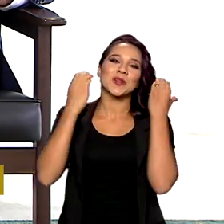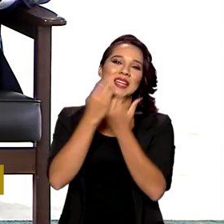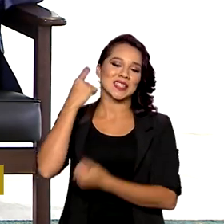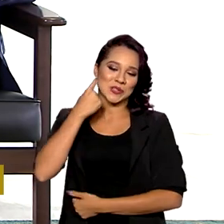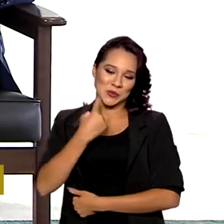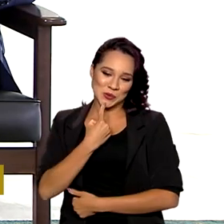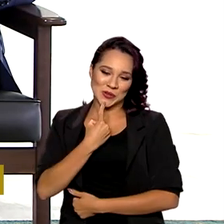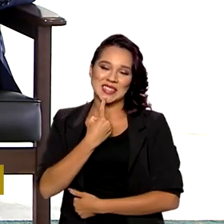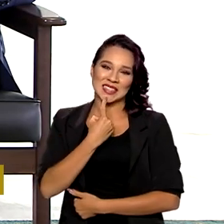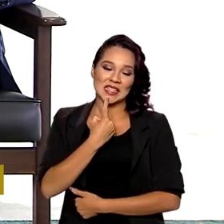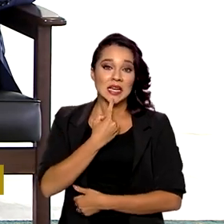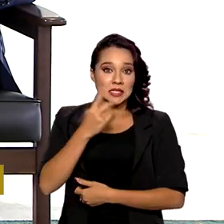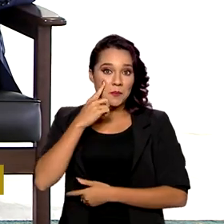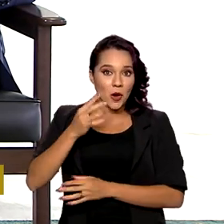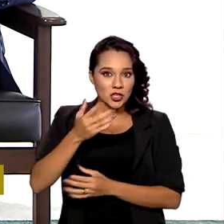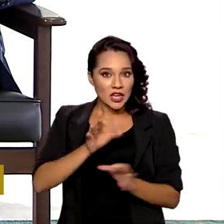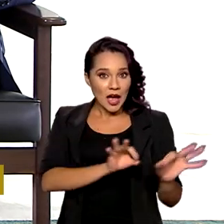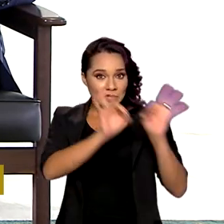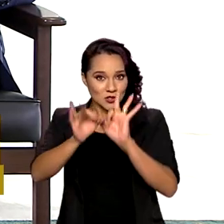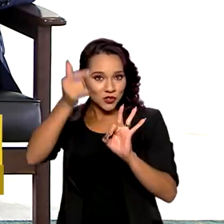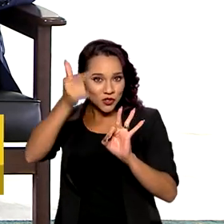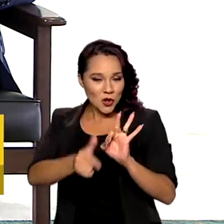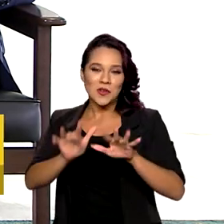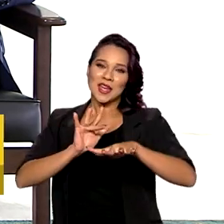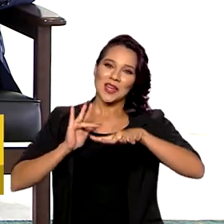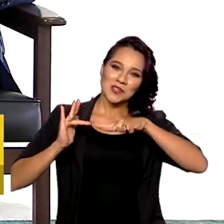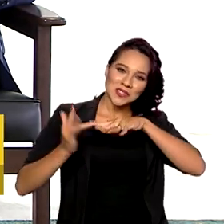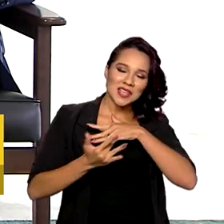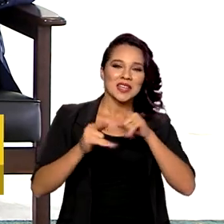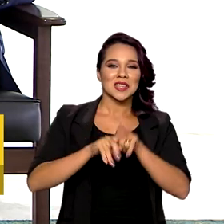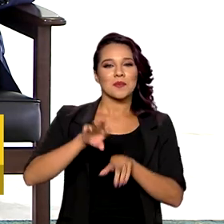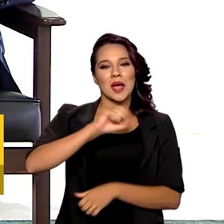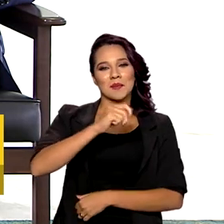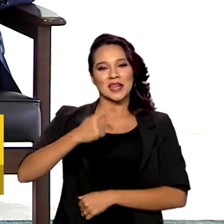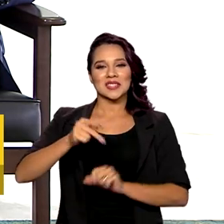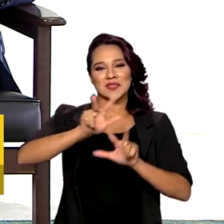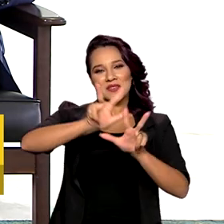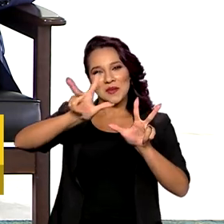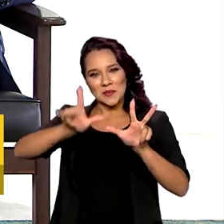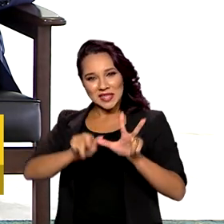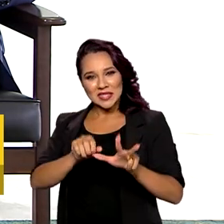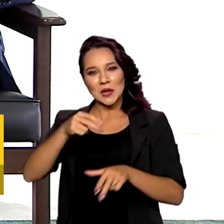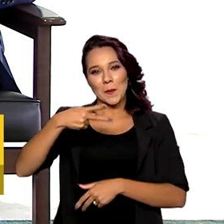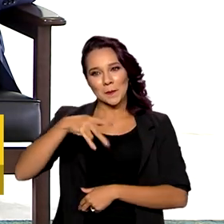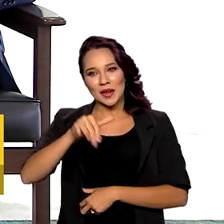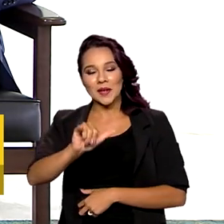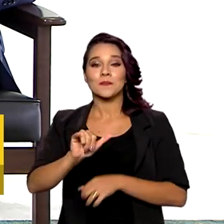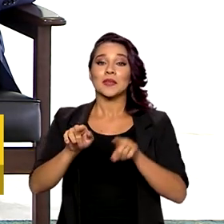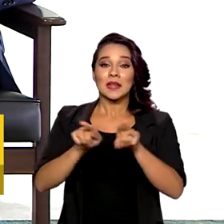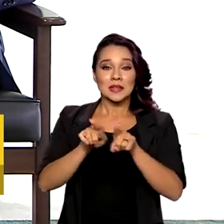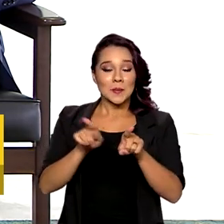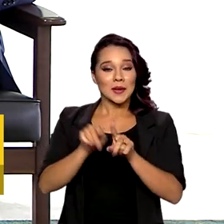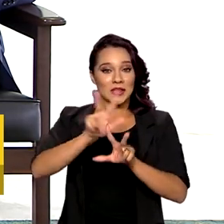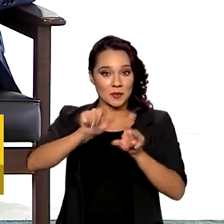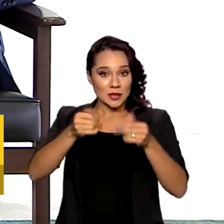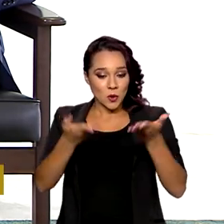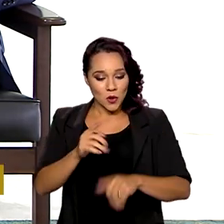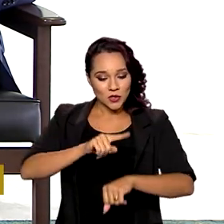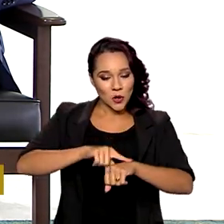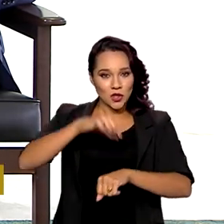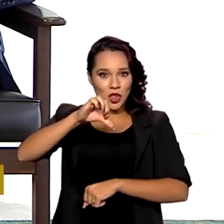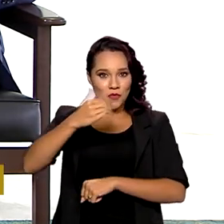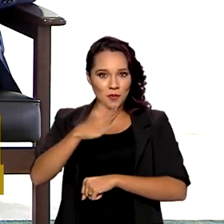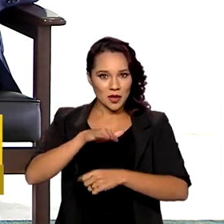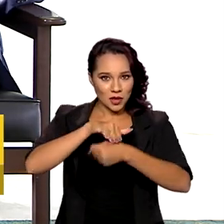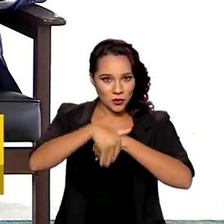E você pode rever todo o desfile em nossas redes sociais e no aplicativo TV Brasil Play. E aqui na TV Brasil, hoje, às 9h30 da